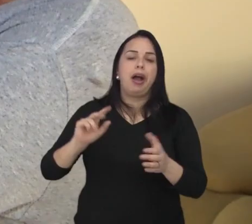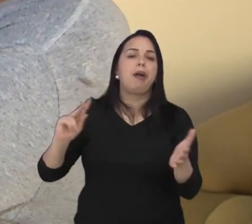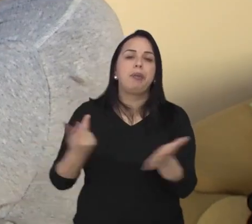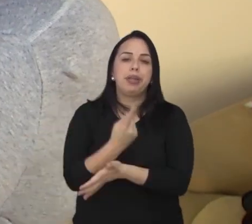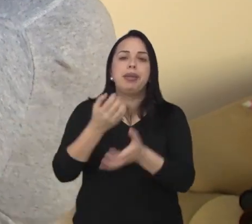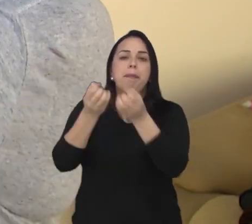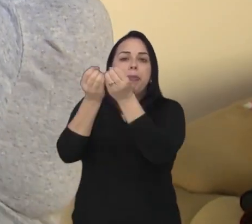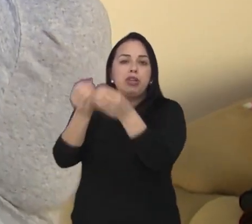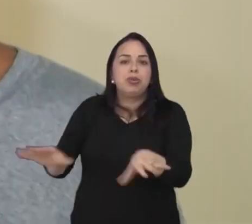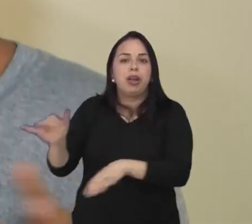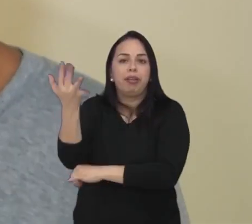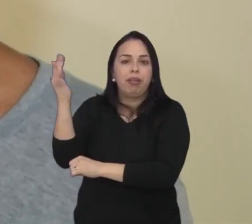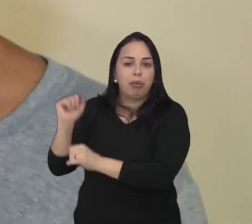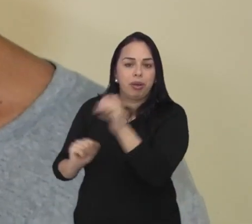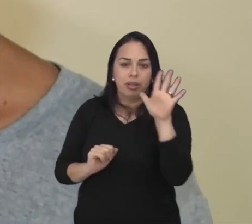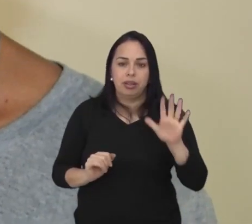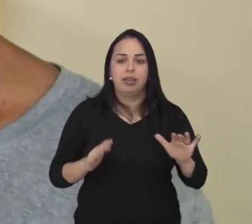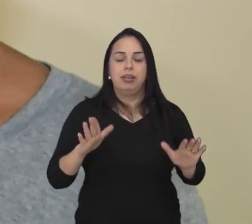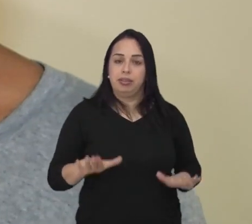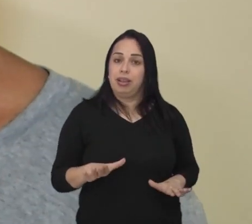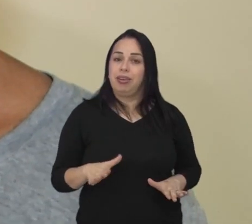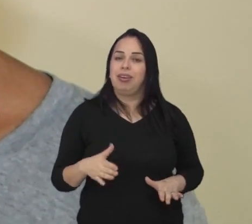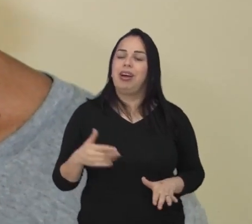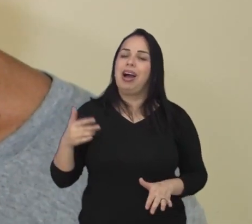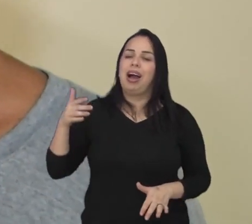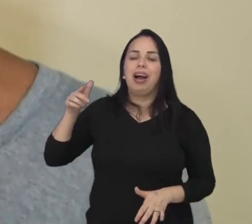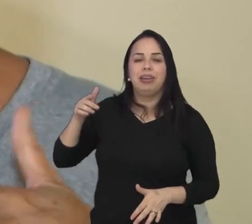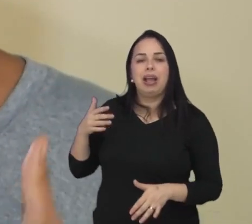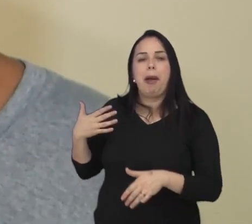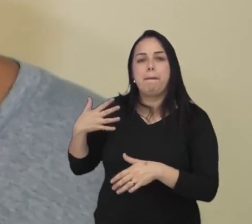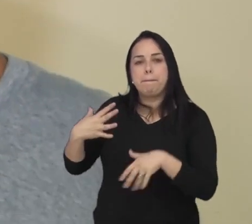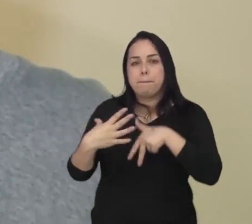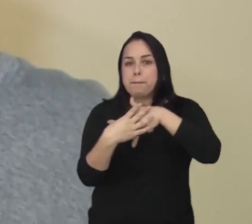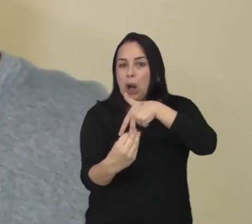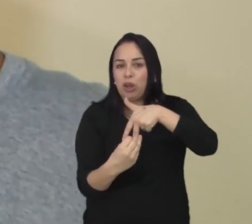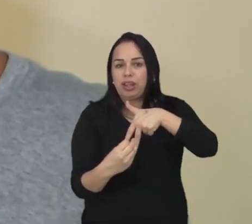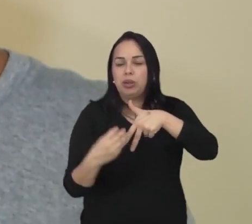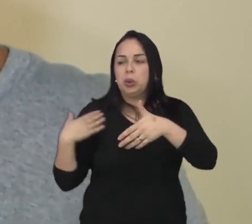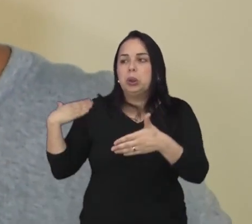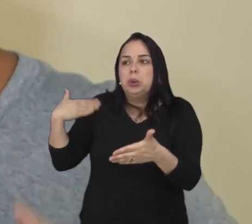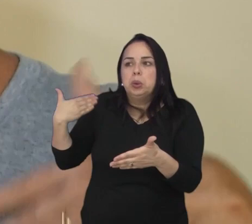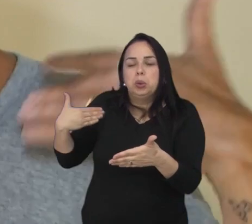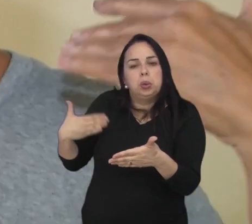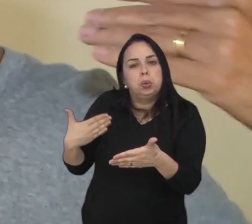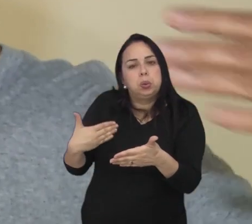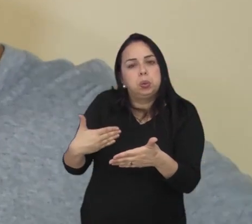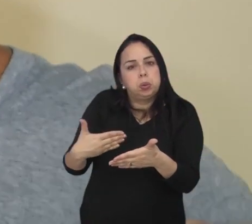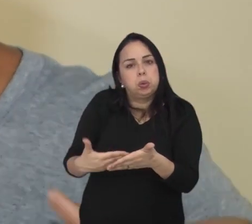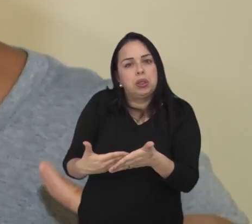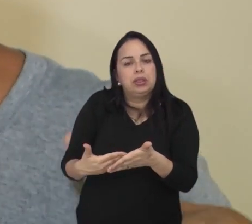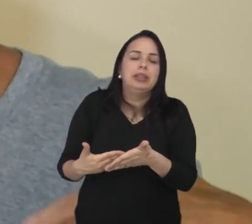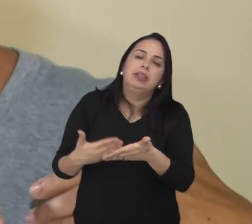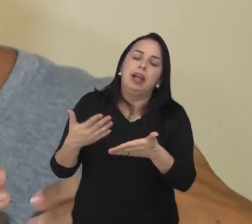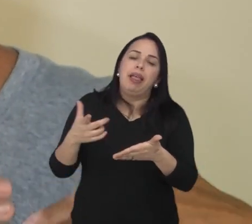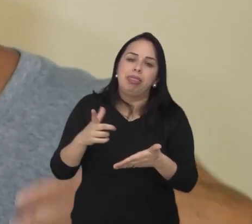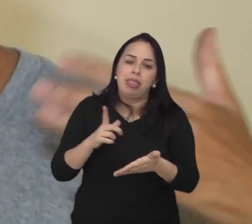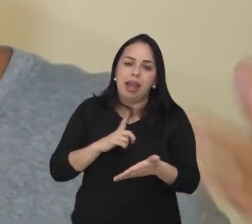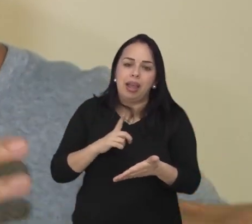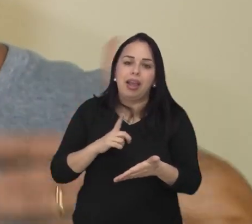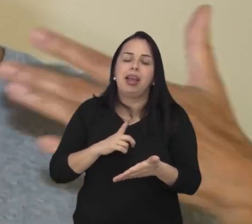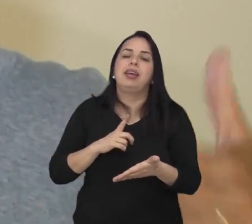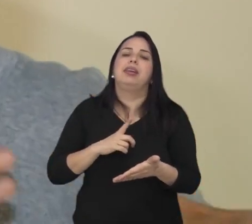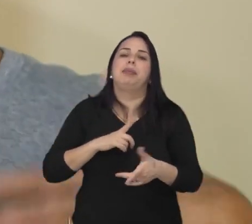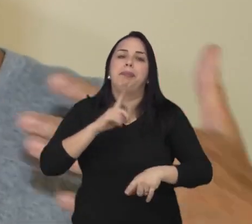desgaste ambiental. A cadeia produtiva da indústria da moda ela é muito longa. Então, você tem assim,